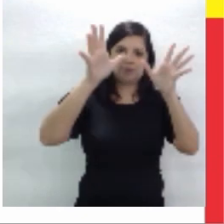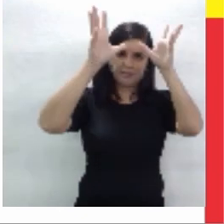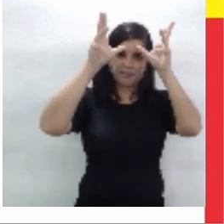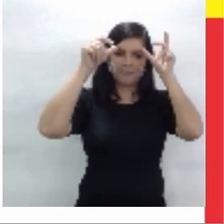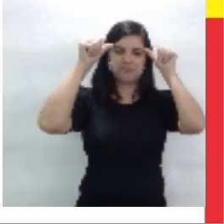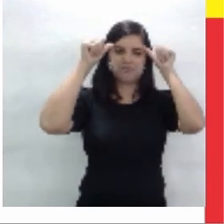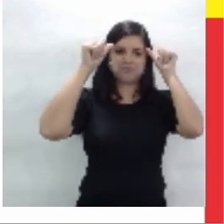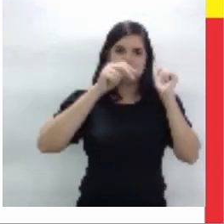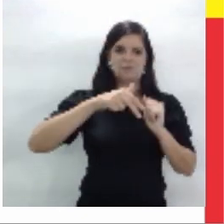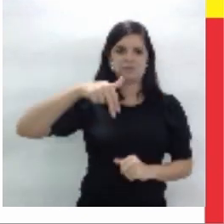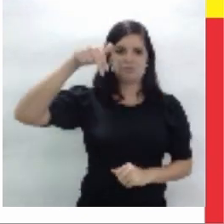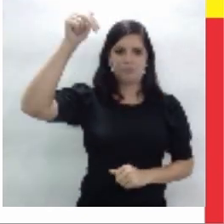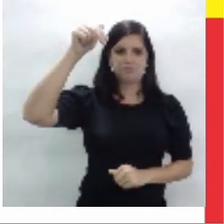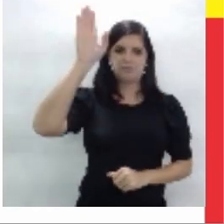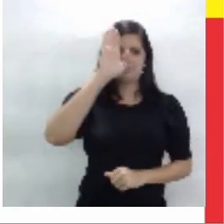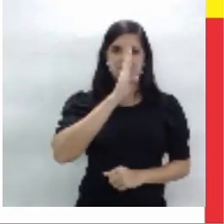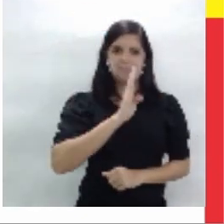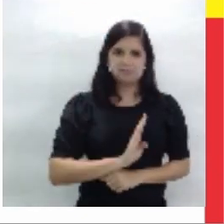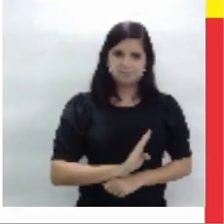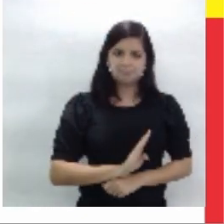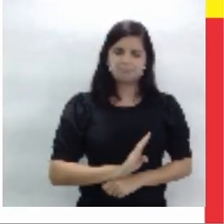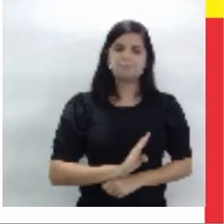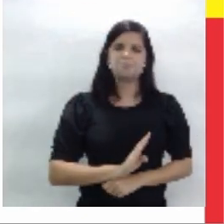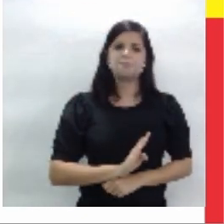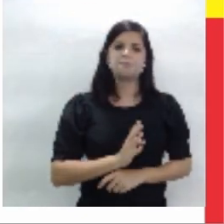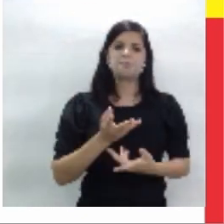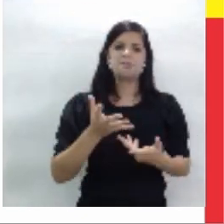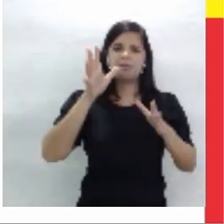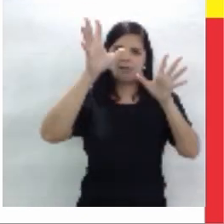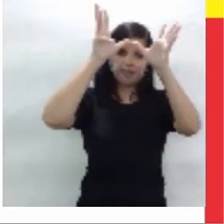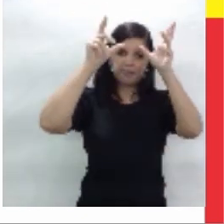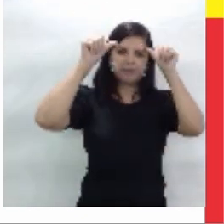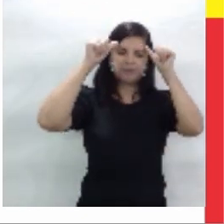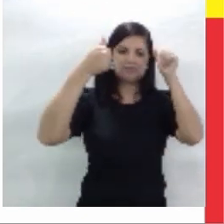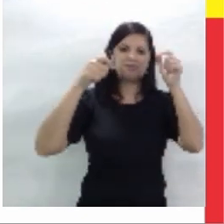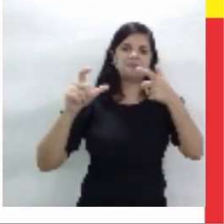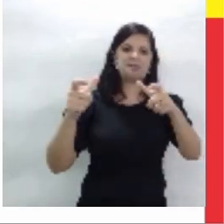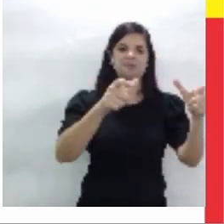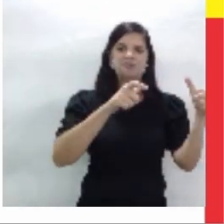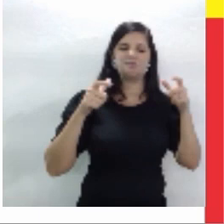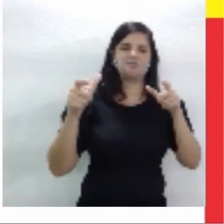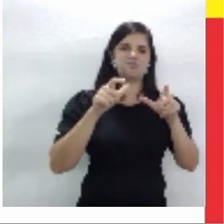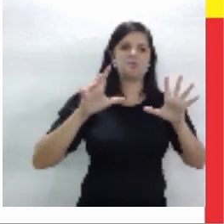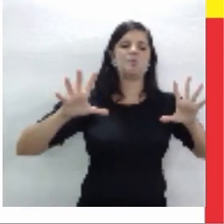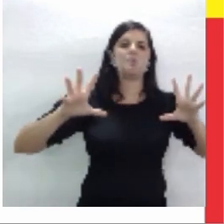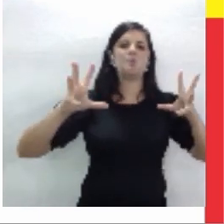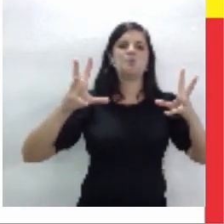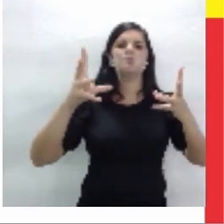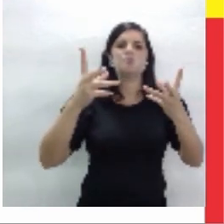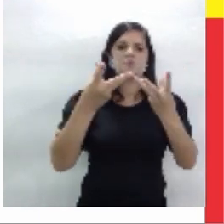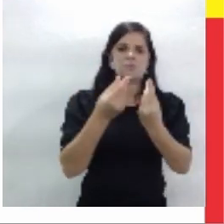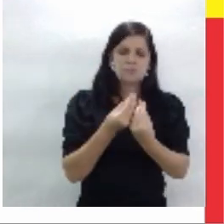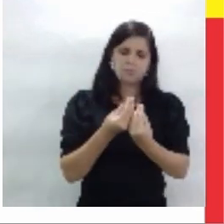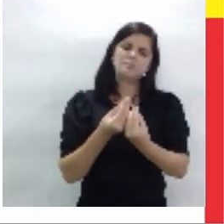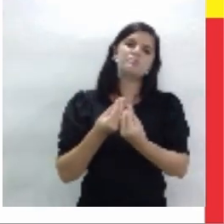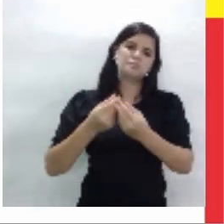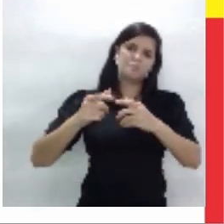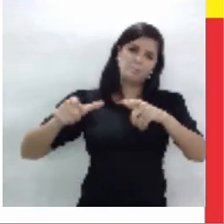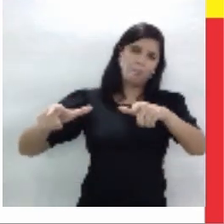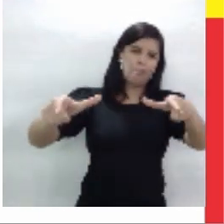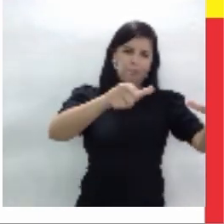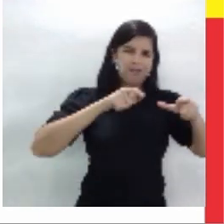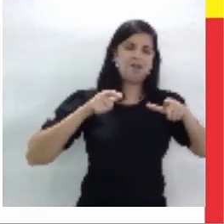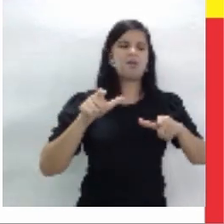Na região norte do Brasil. Lembrando para vocês que a Amazônia é uma região que é praticamente toda repleta de água,